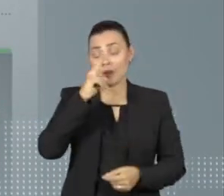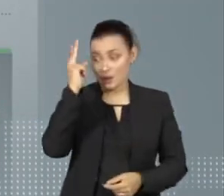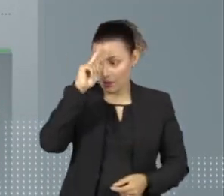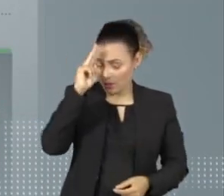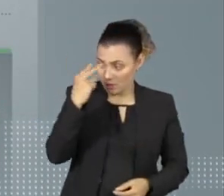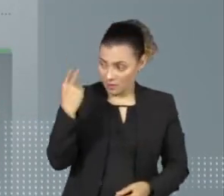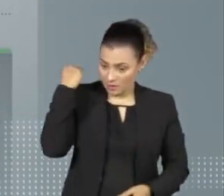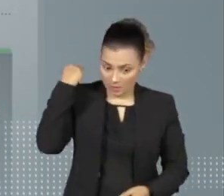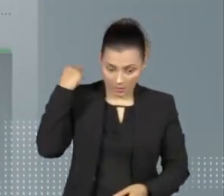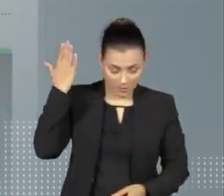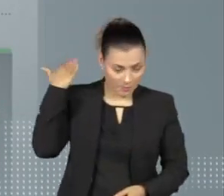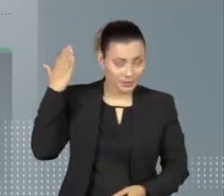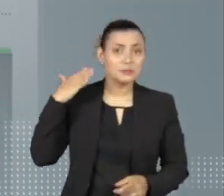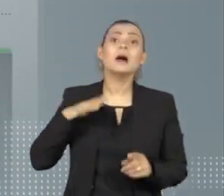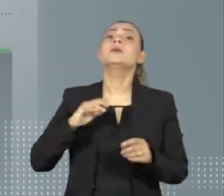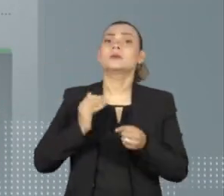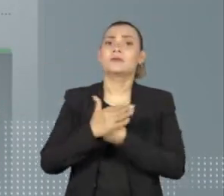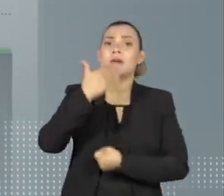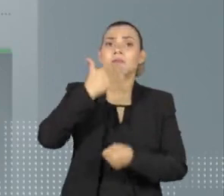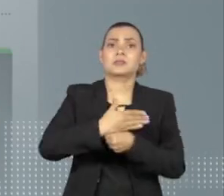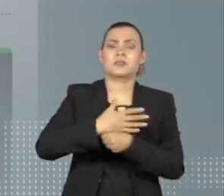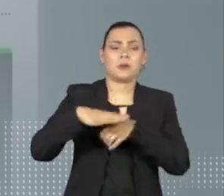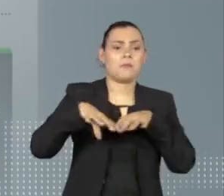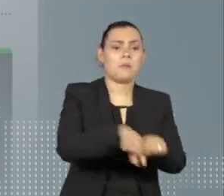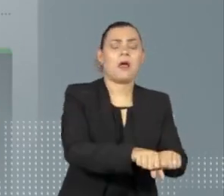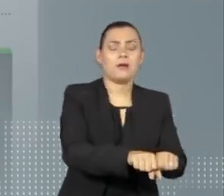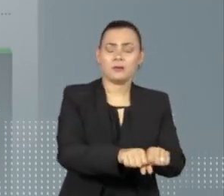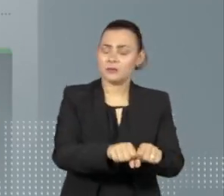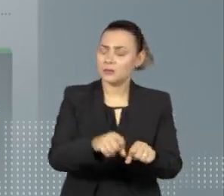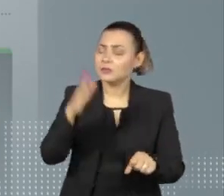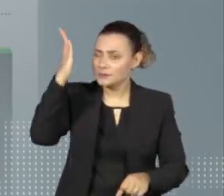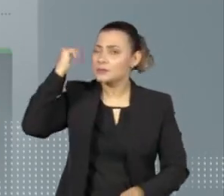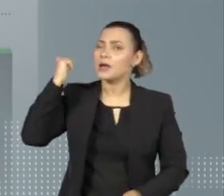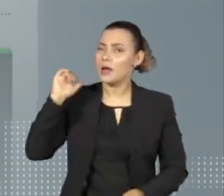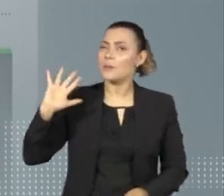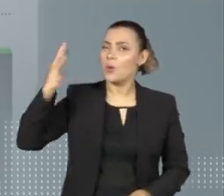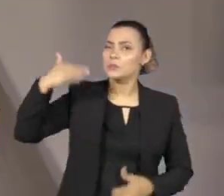os tempos da Ascensão do fascismo ao poder e sabemos as consequências